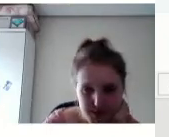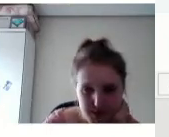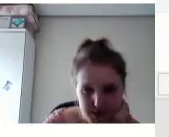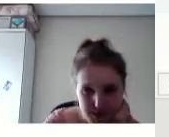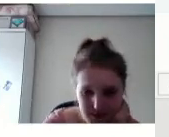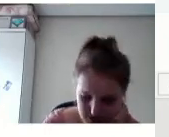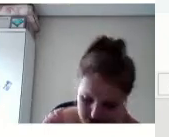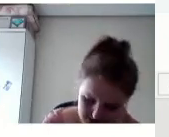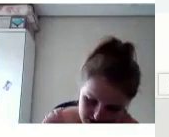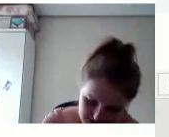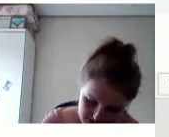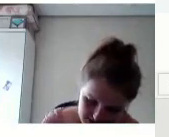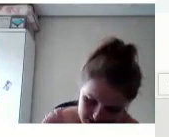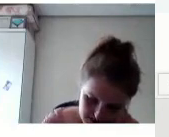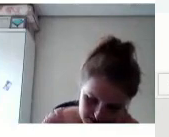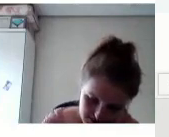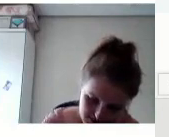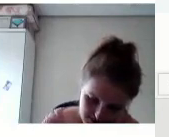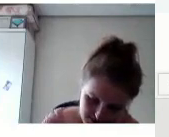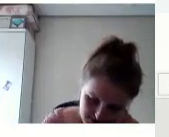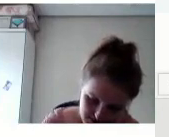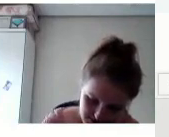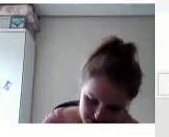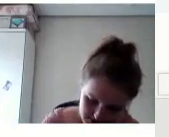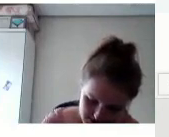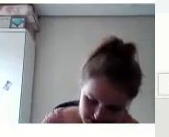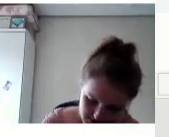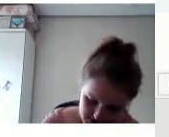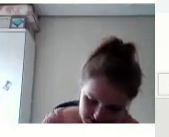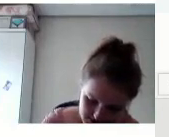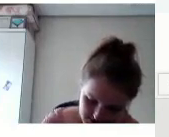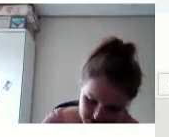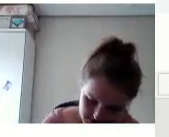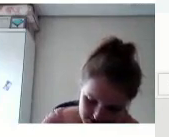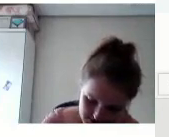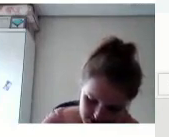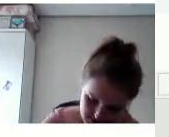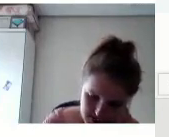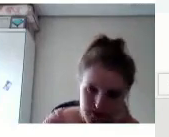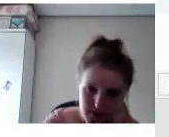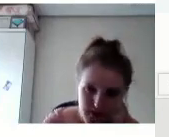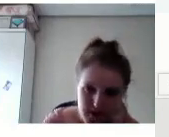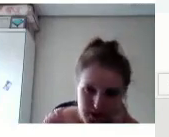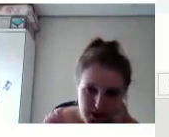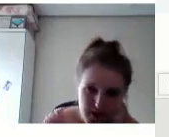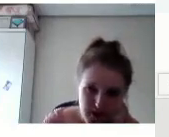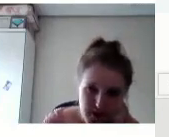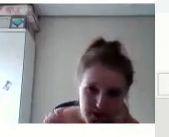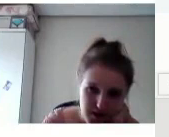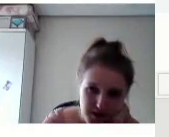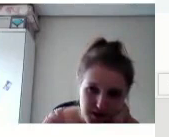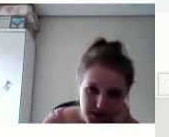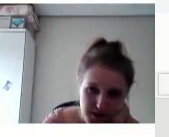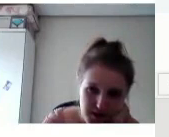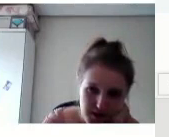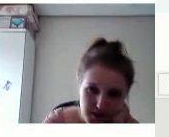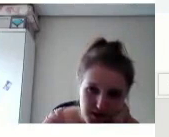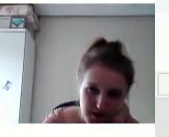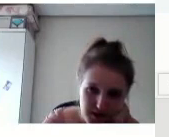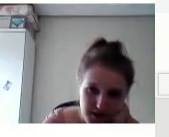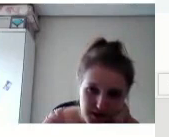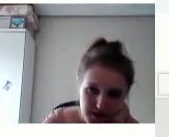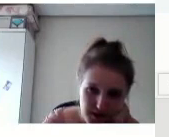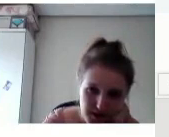nas caixinhas, né? Esta aqui é a equação compacta, né? De Euler-Lagrange para o campo psi, colocando toda a caixinha, de